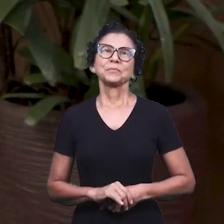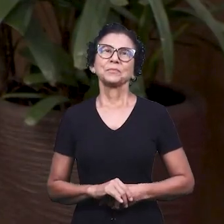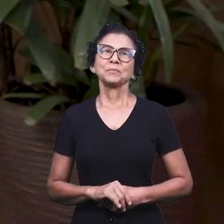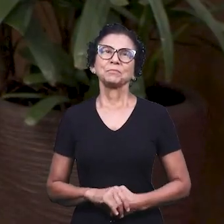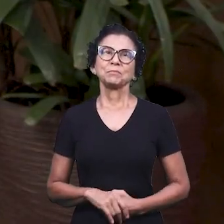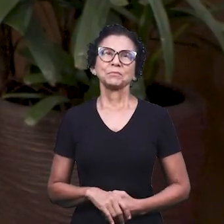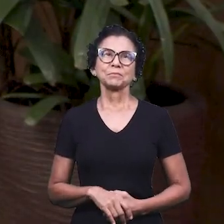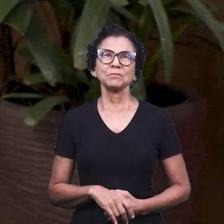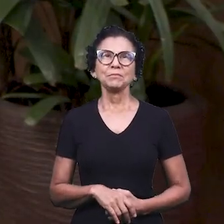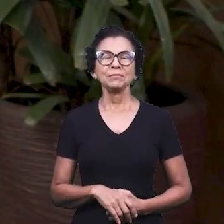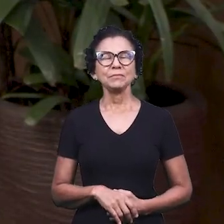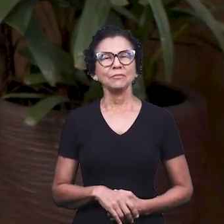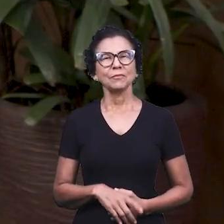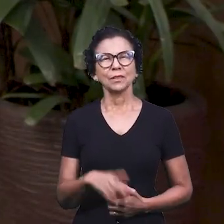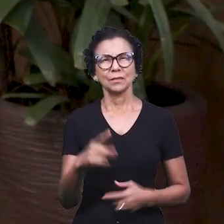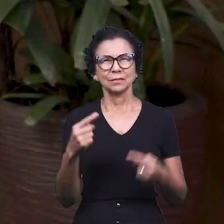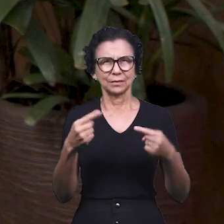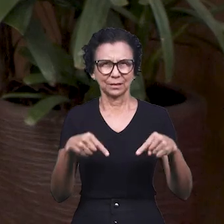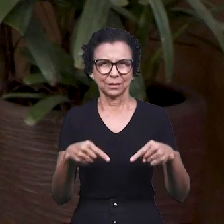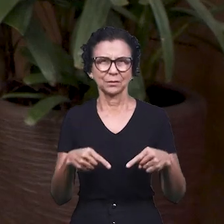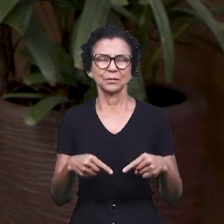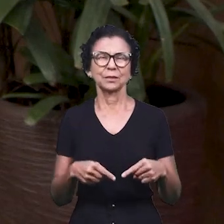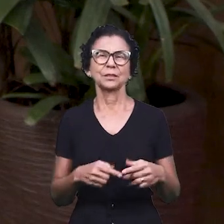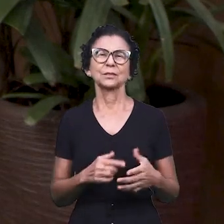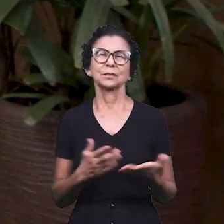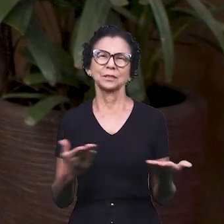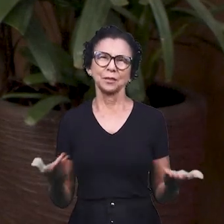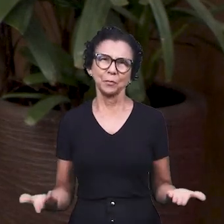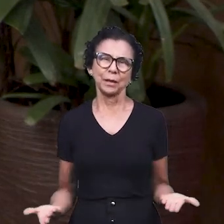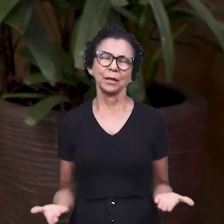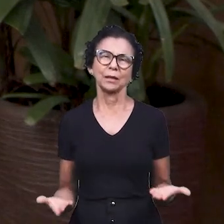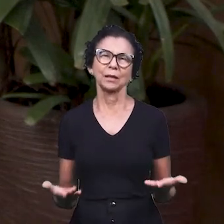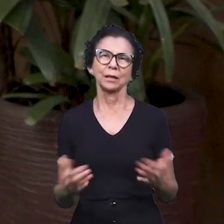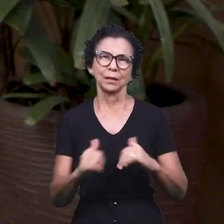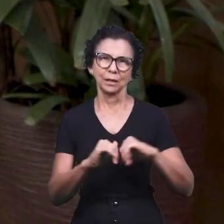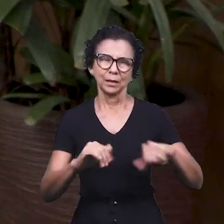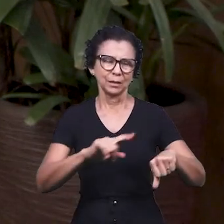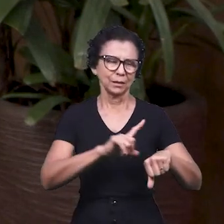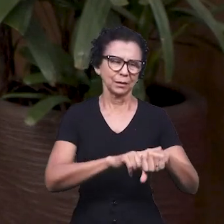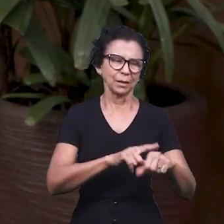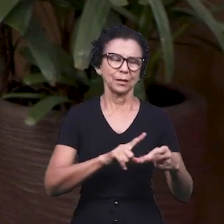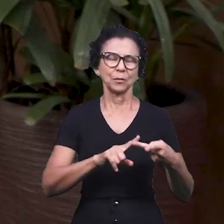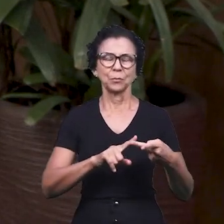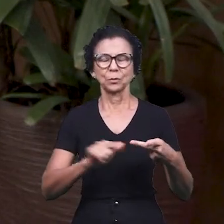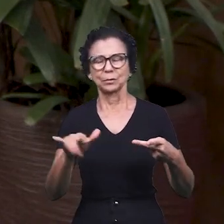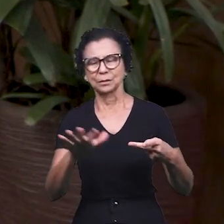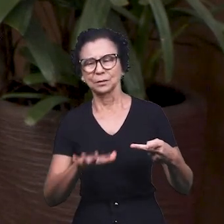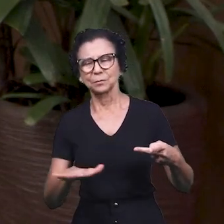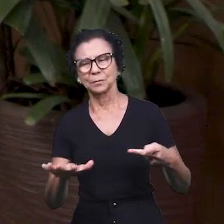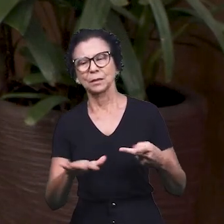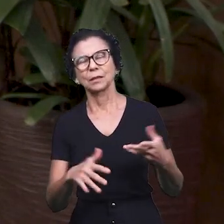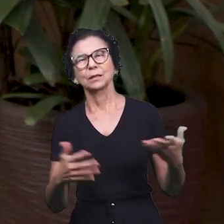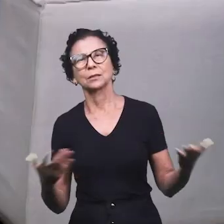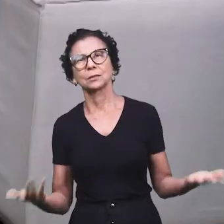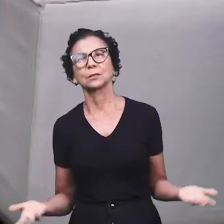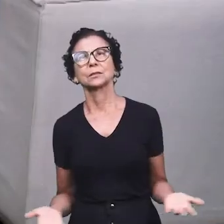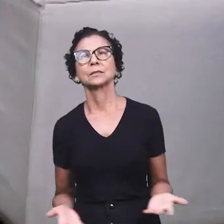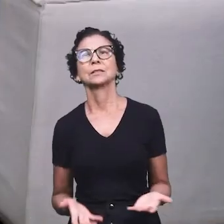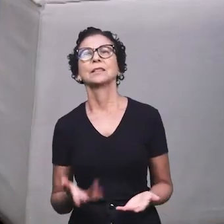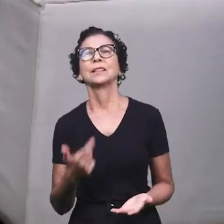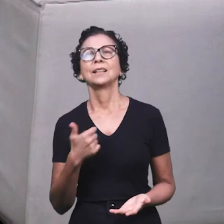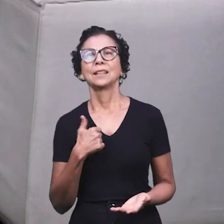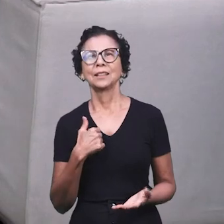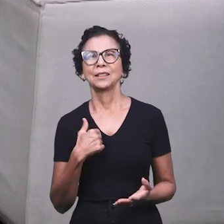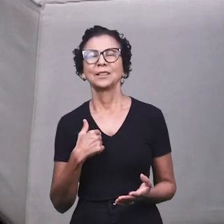Imagino que você tenha também os desafios de separar tempo, espaço, organizar. Eu tenho meu cantinho.